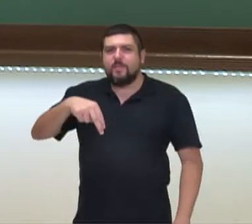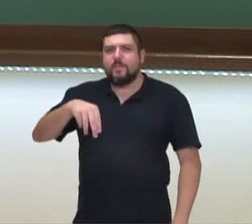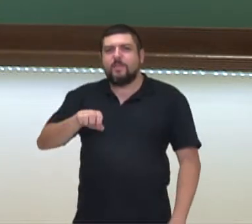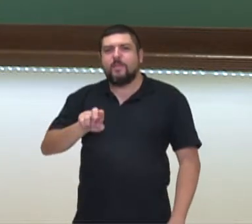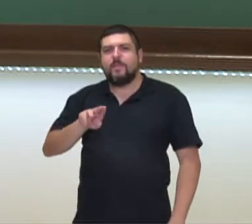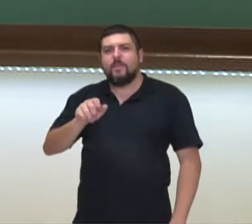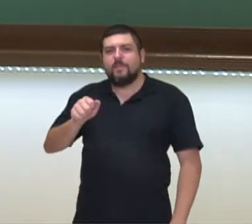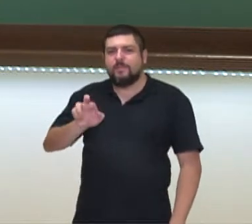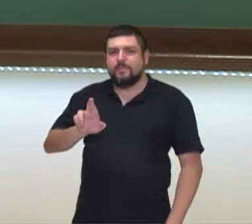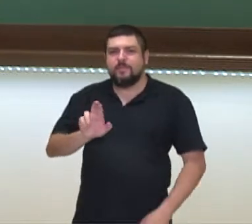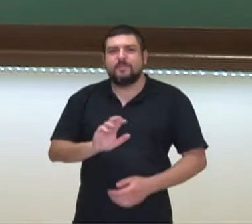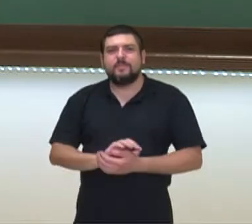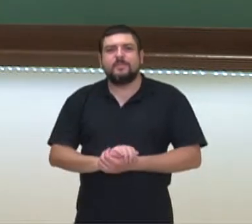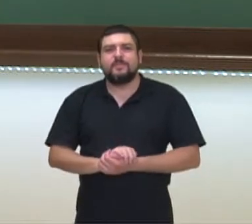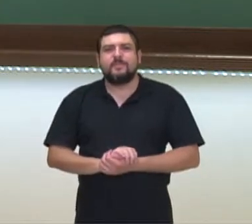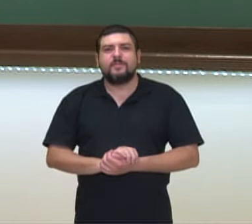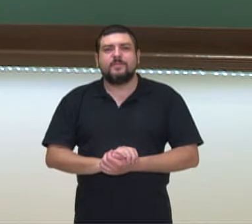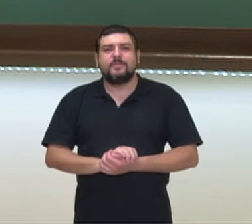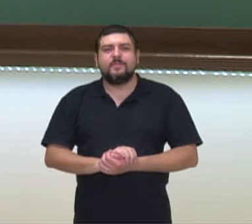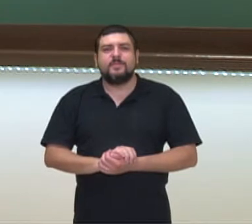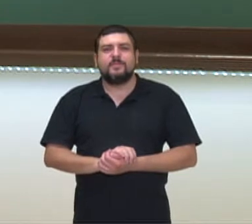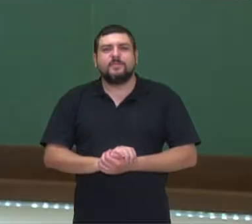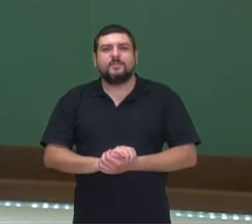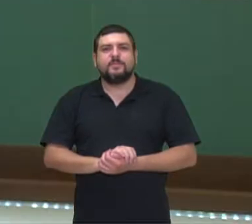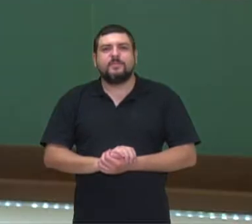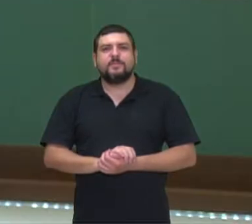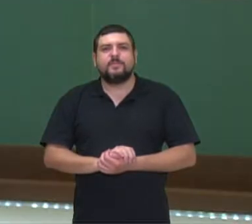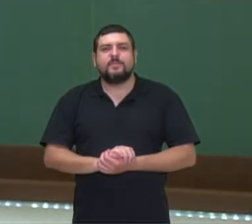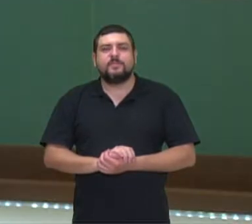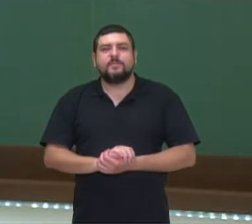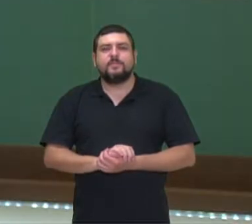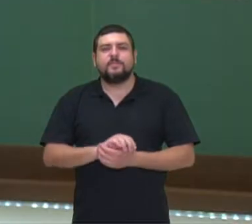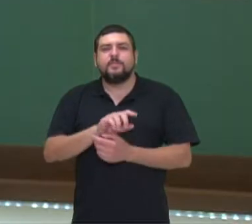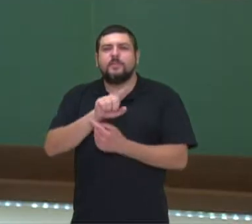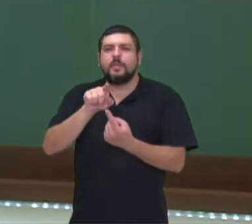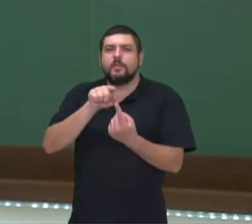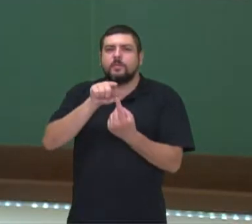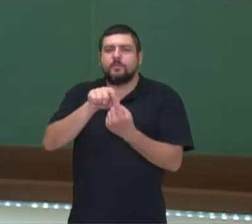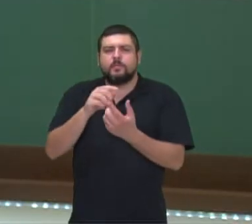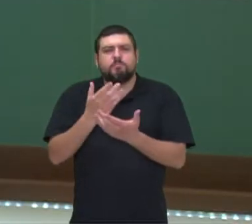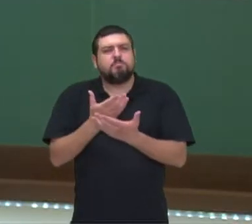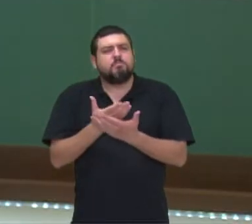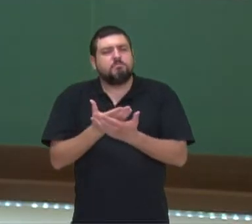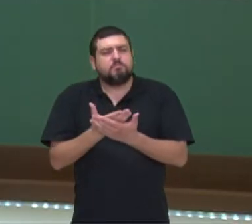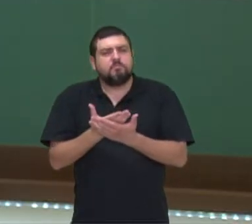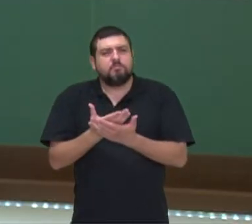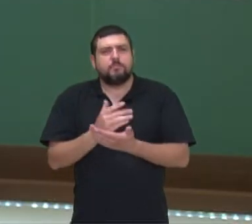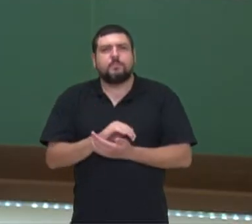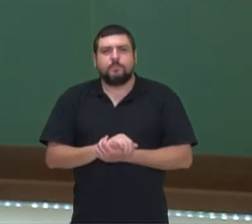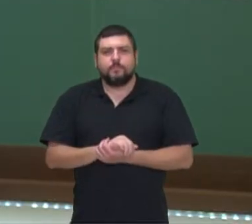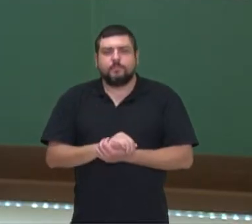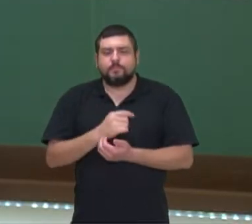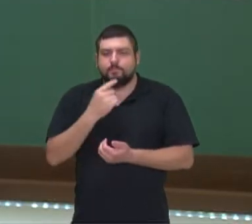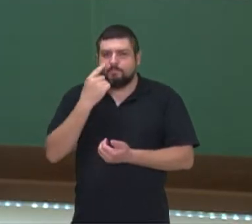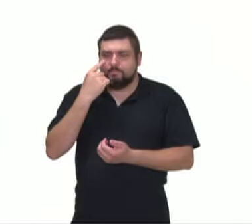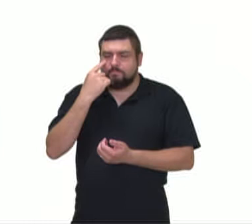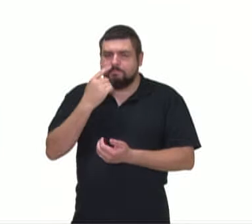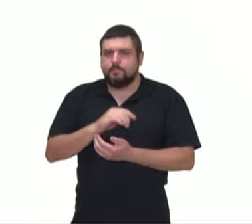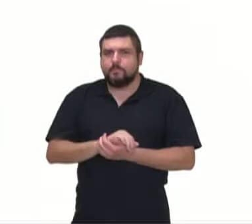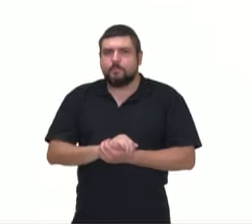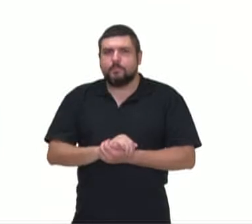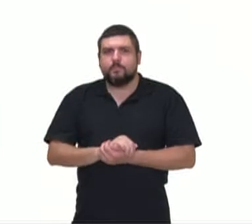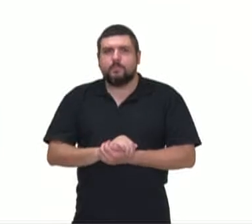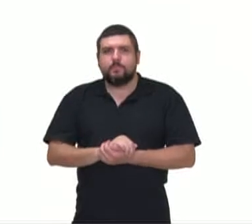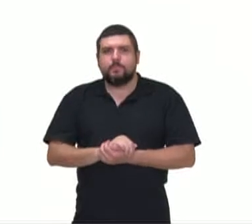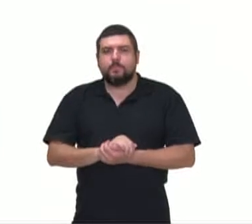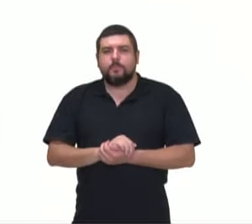Então, vamos lá! E quais serão os objetivos da nossa aula de hoje? Então, olha só. Reconhecer